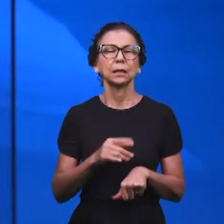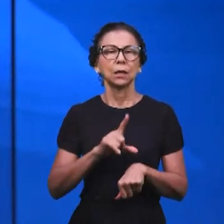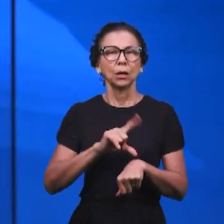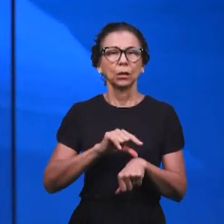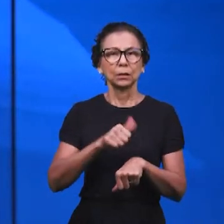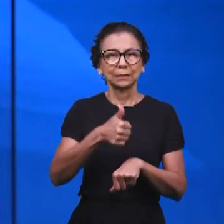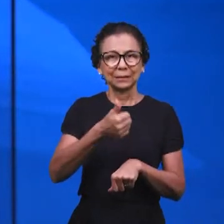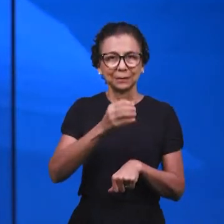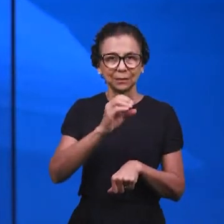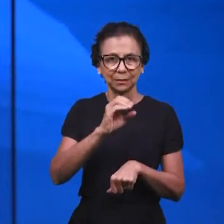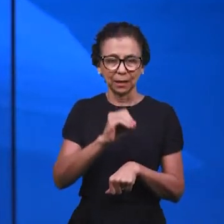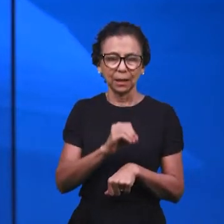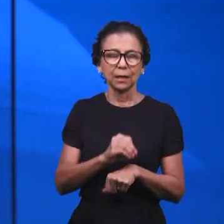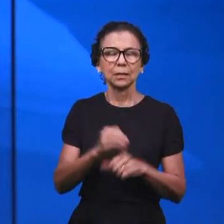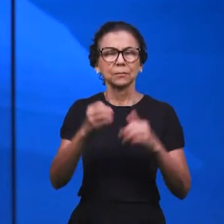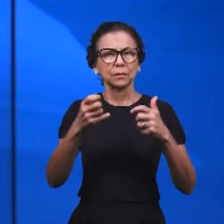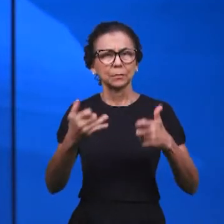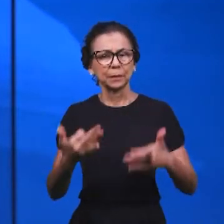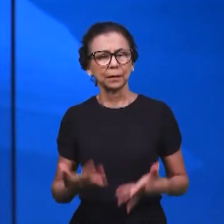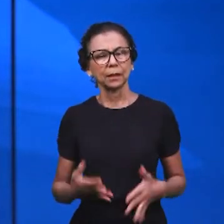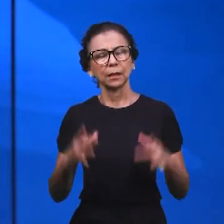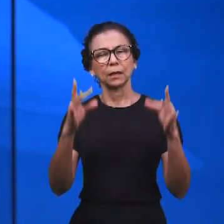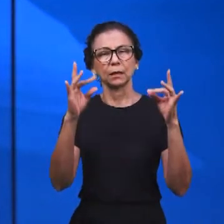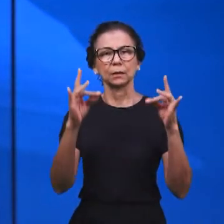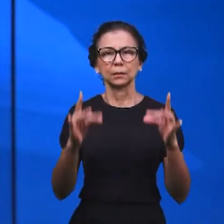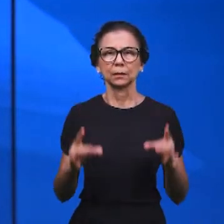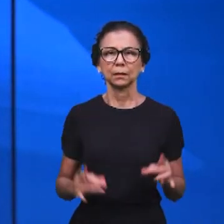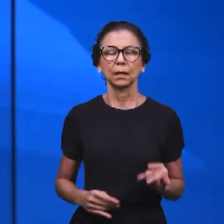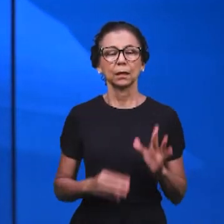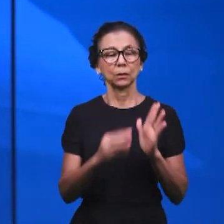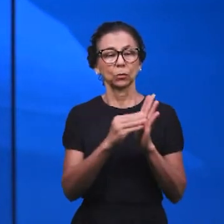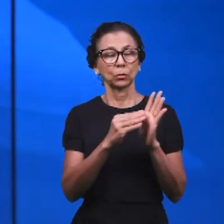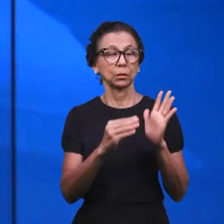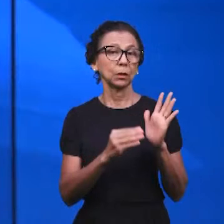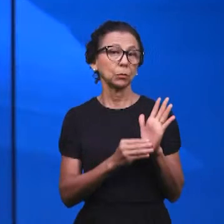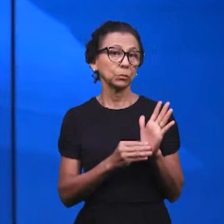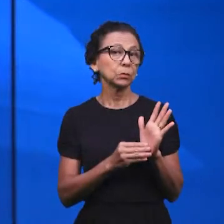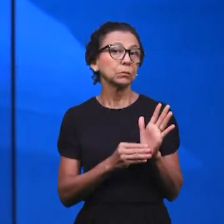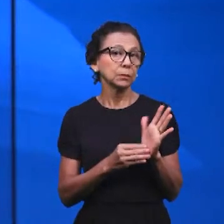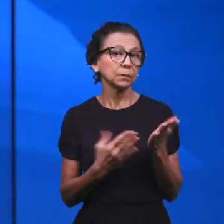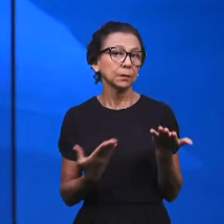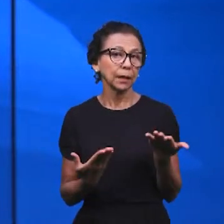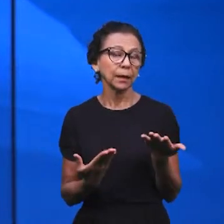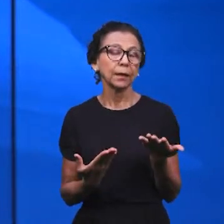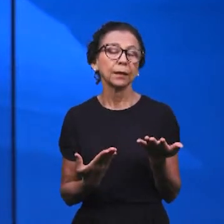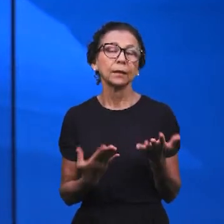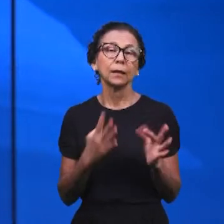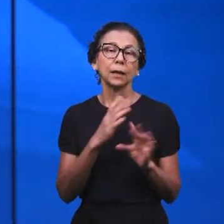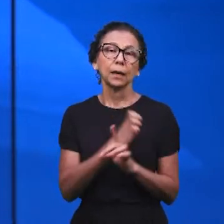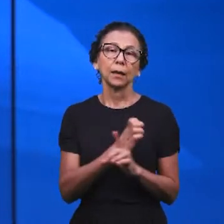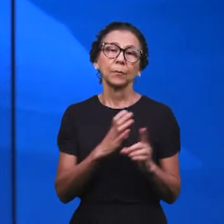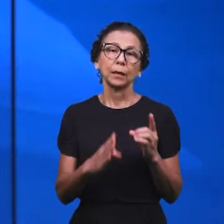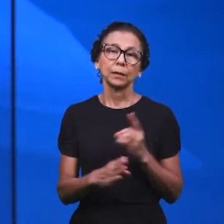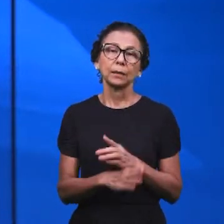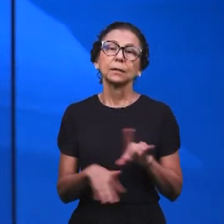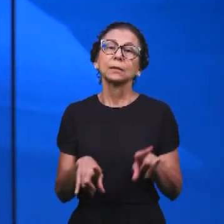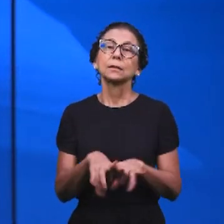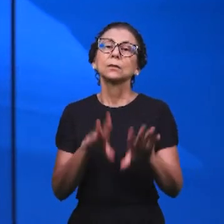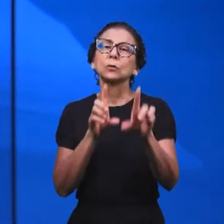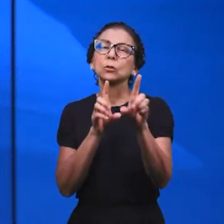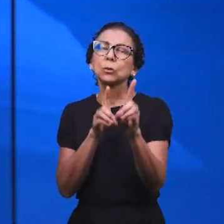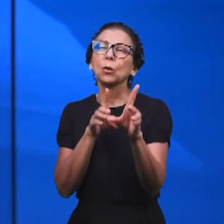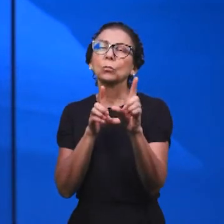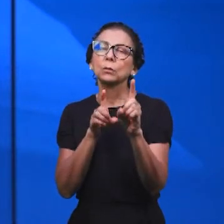explanação, a explicação, o conteúdo bíblico da Escola Bíblica Dominical e também o conteúdo doutrinário, para